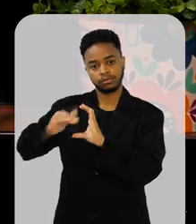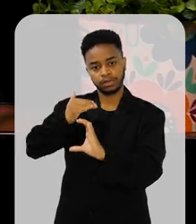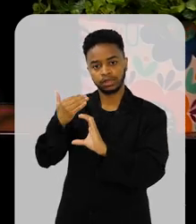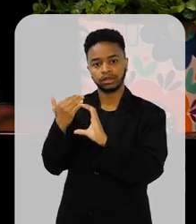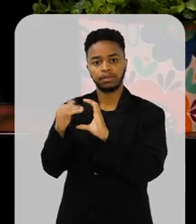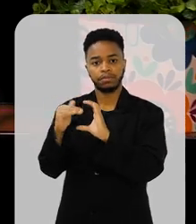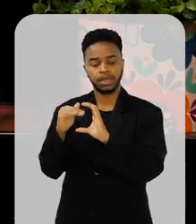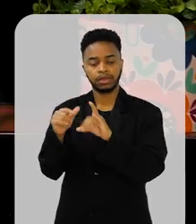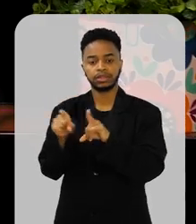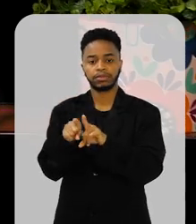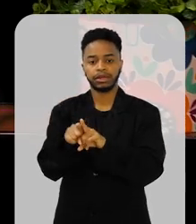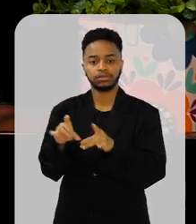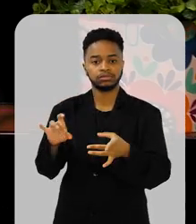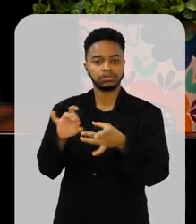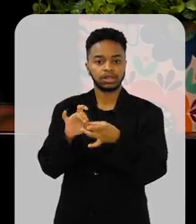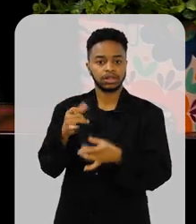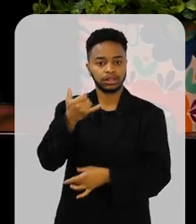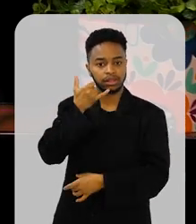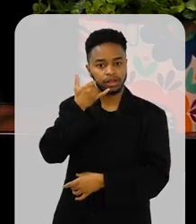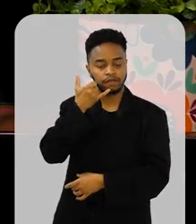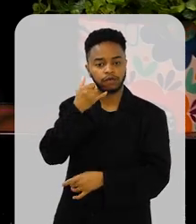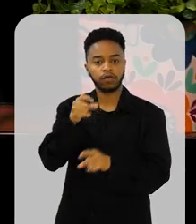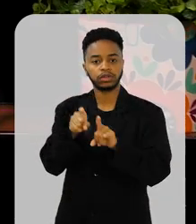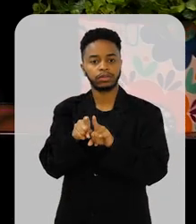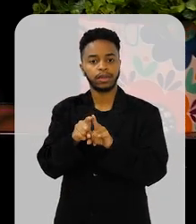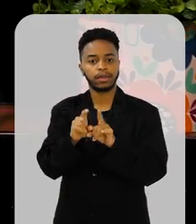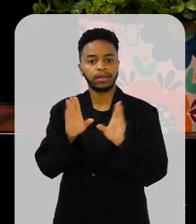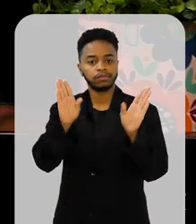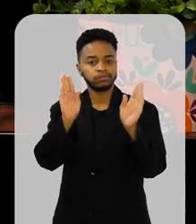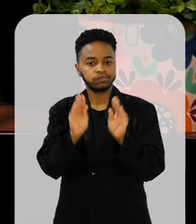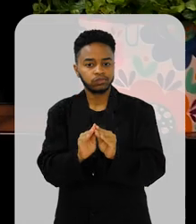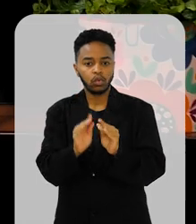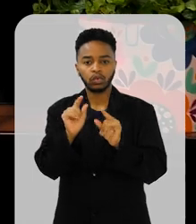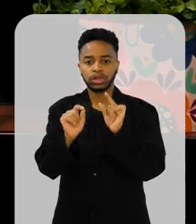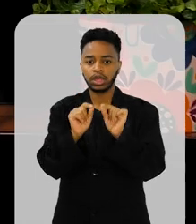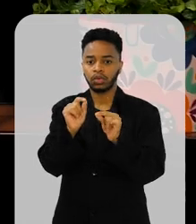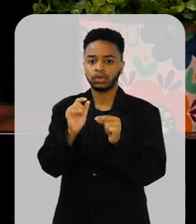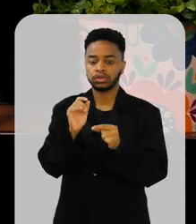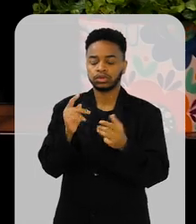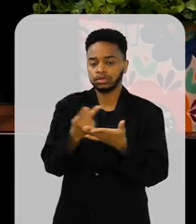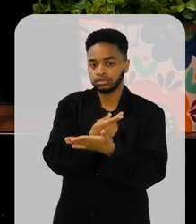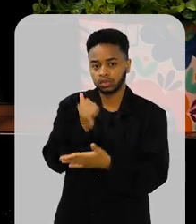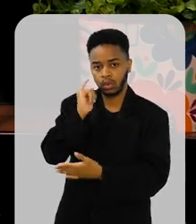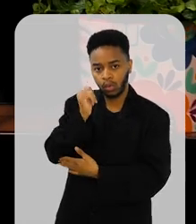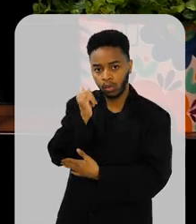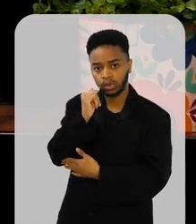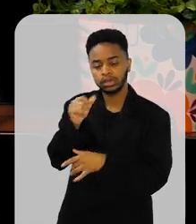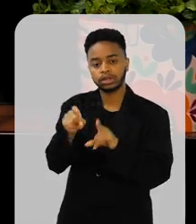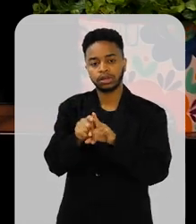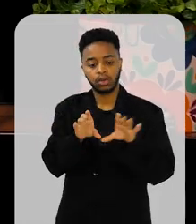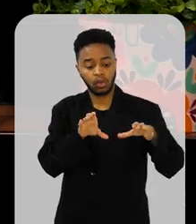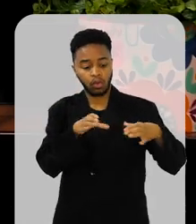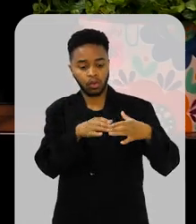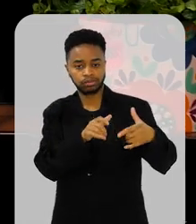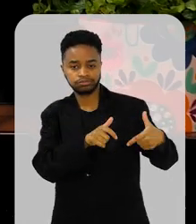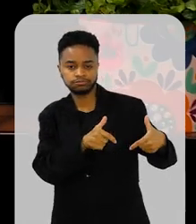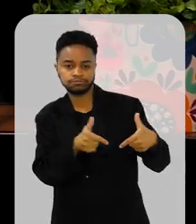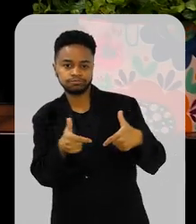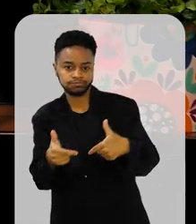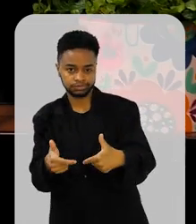e-mail e com telefone, com um breve relato, que a comissão também atua